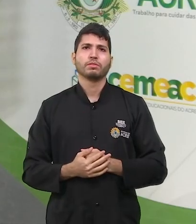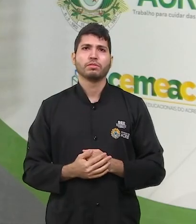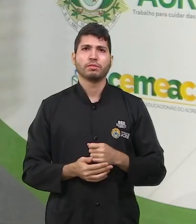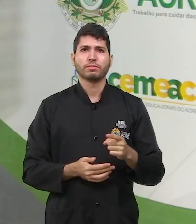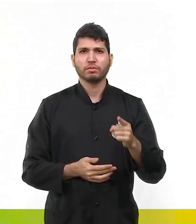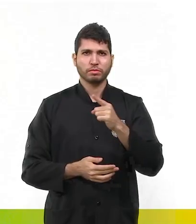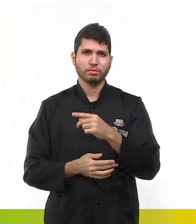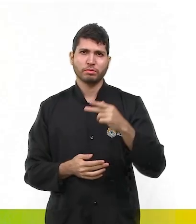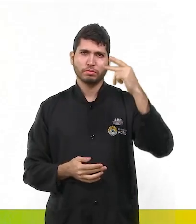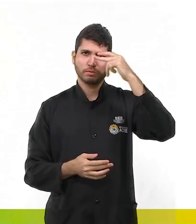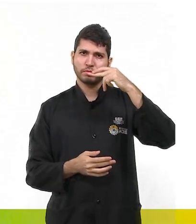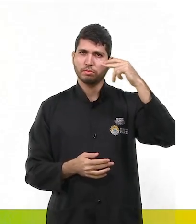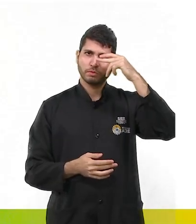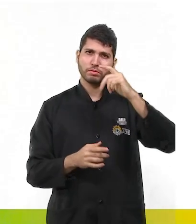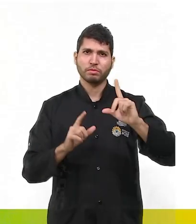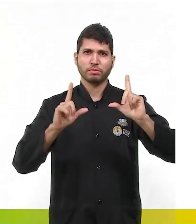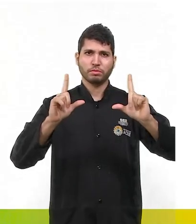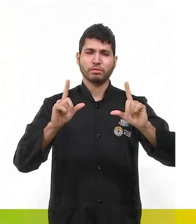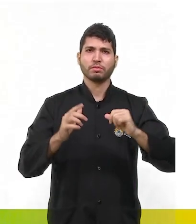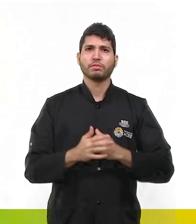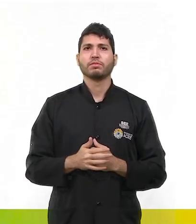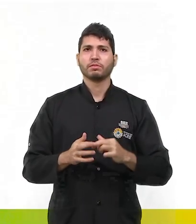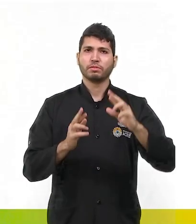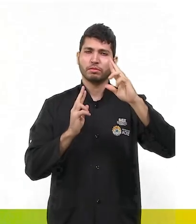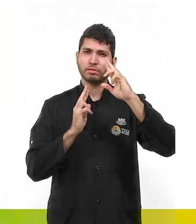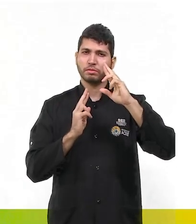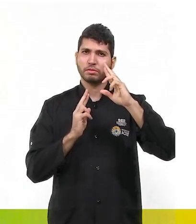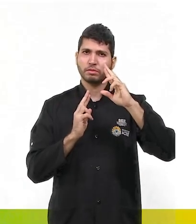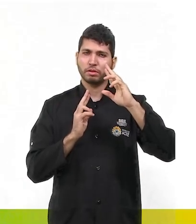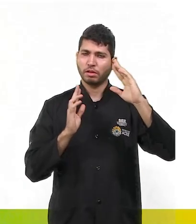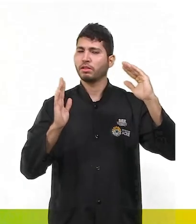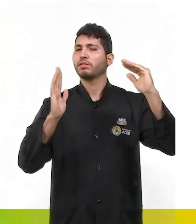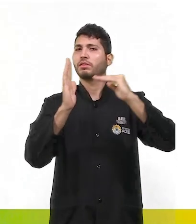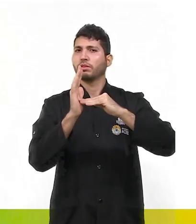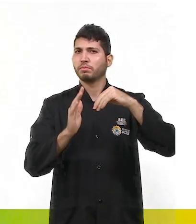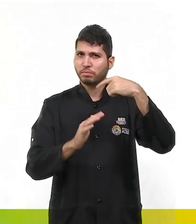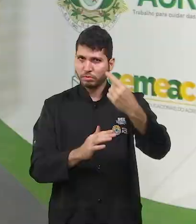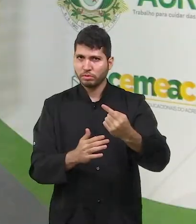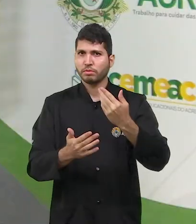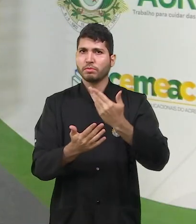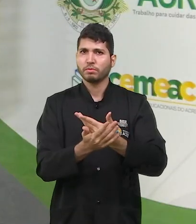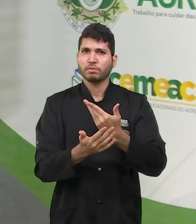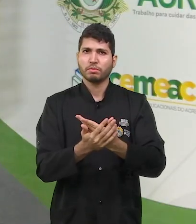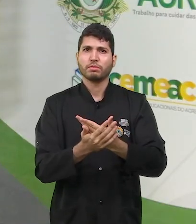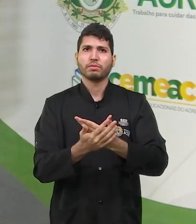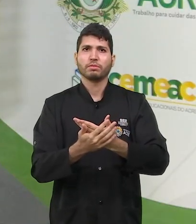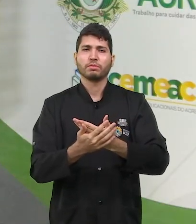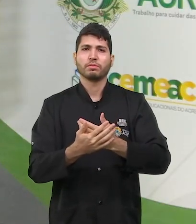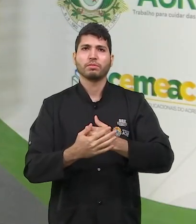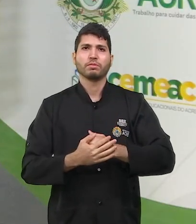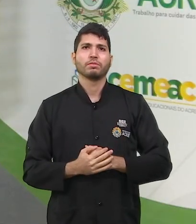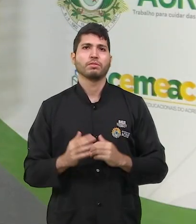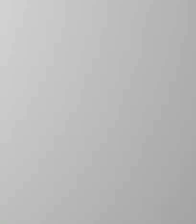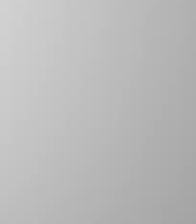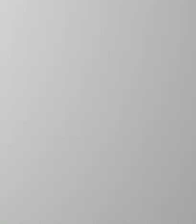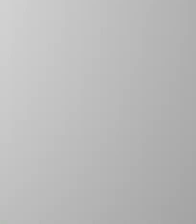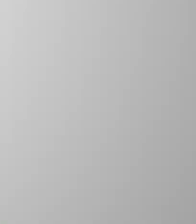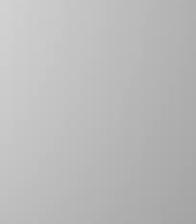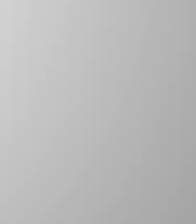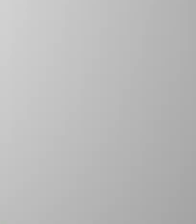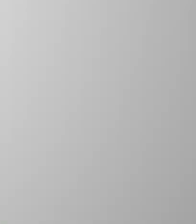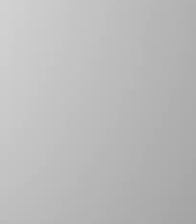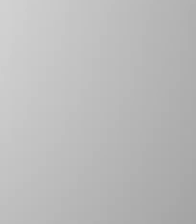na tela. Espero vocês na próxima aula. Até mais!